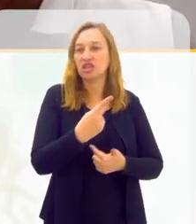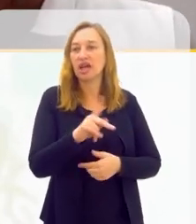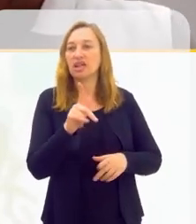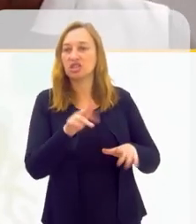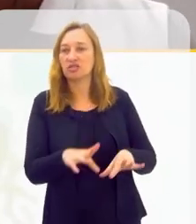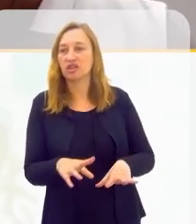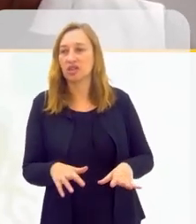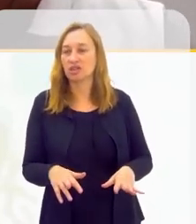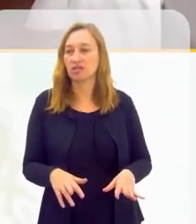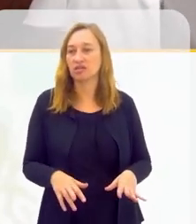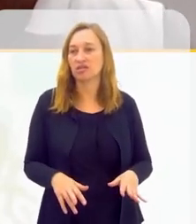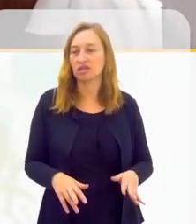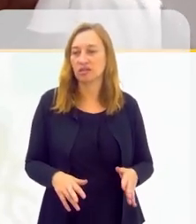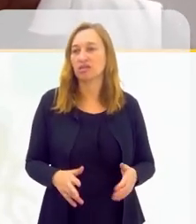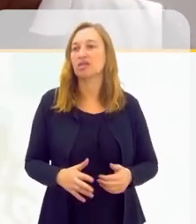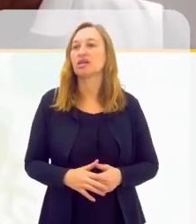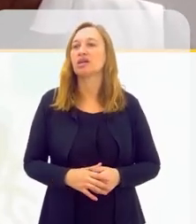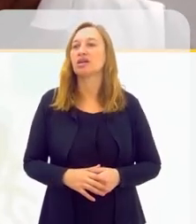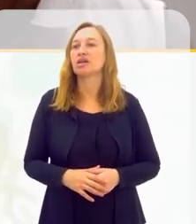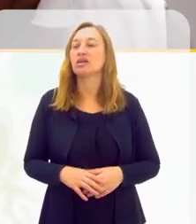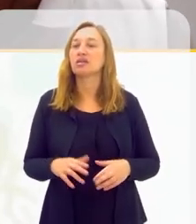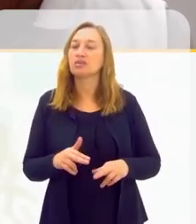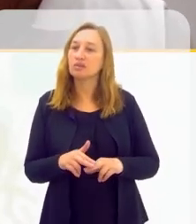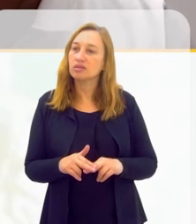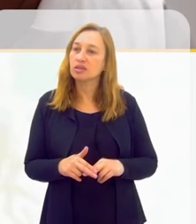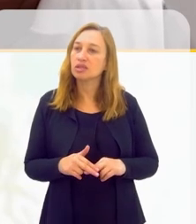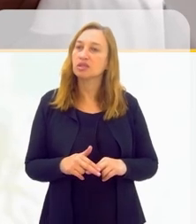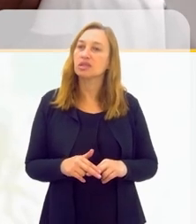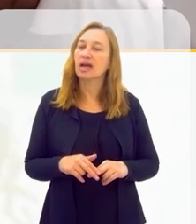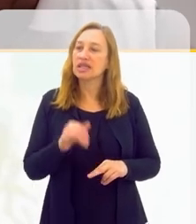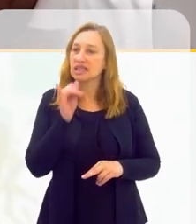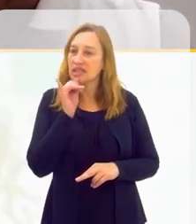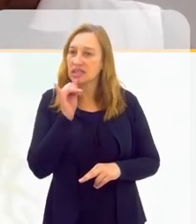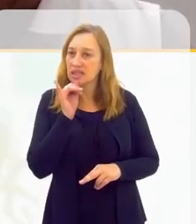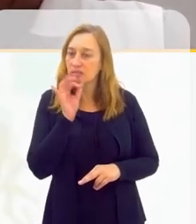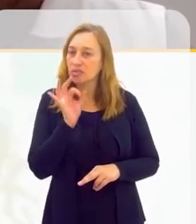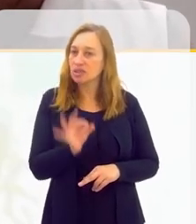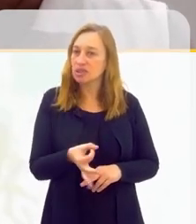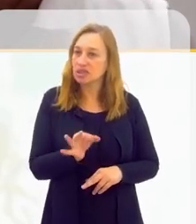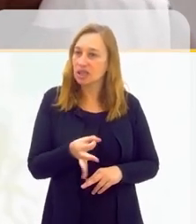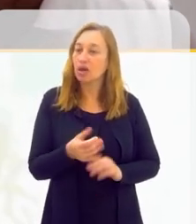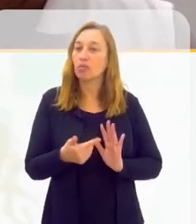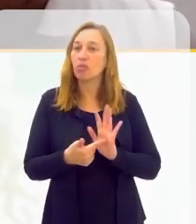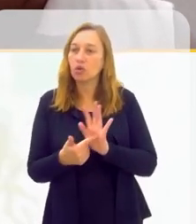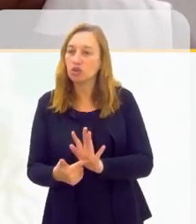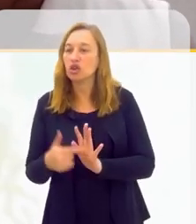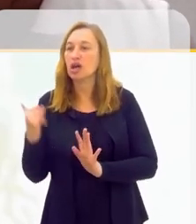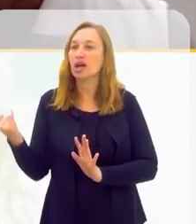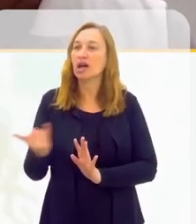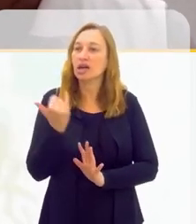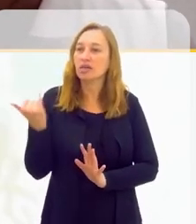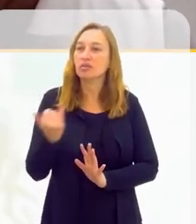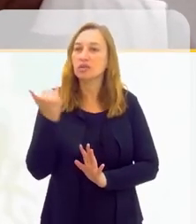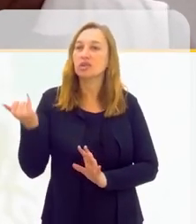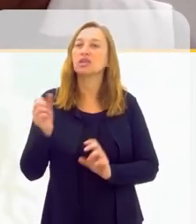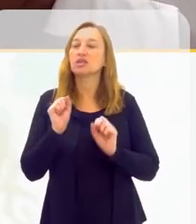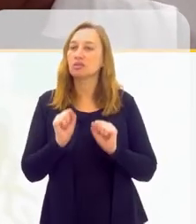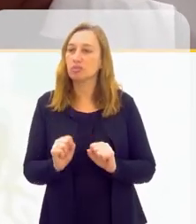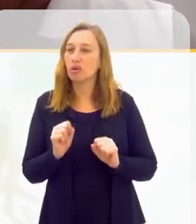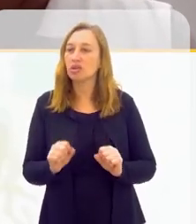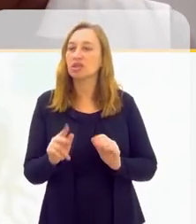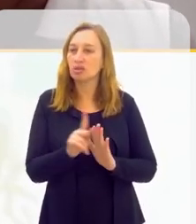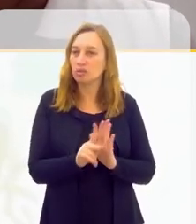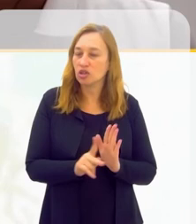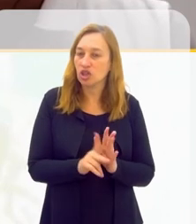não havia ali nenhum mito associado. E, portanto, esse exemplo específico mostrou-me a importância que podem